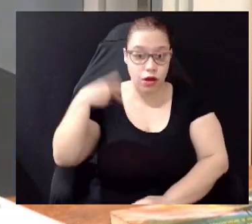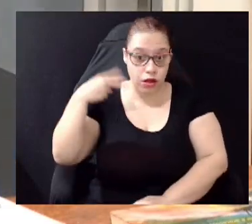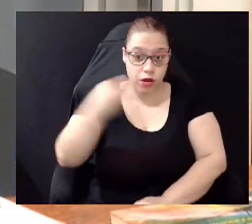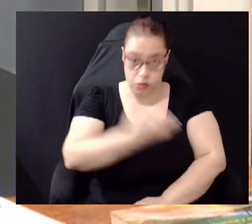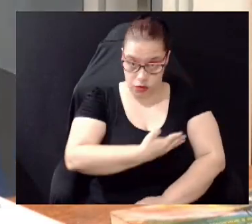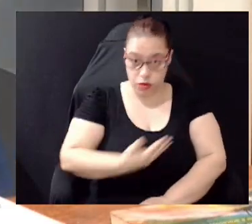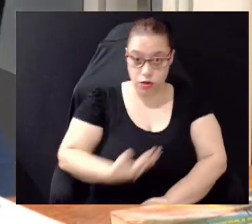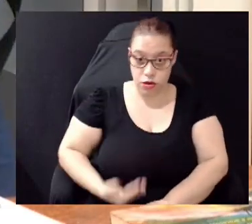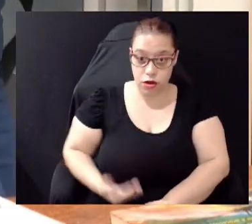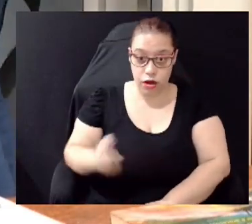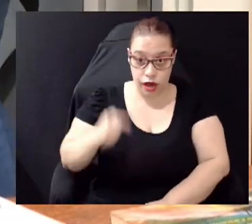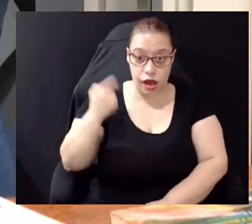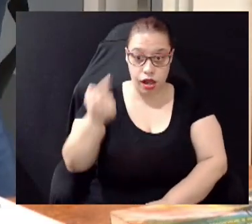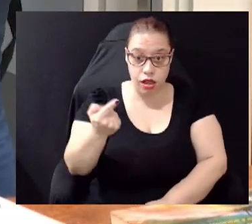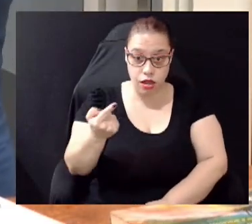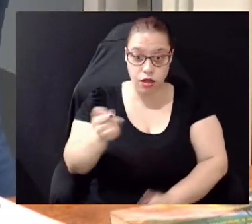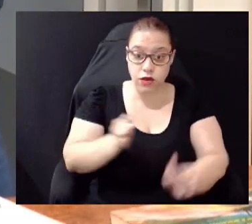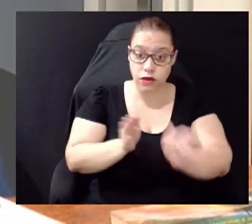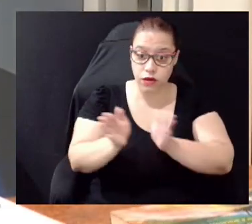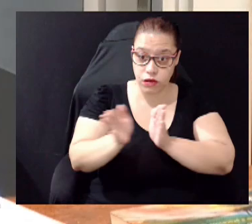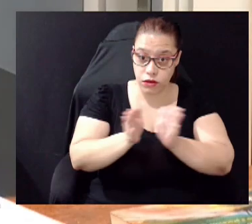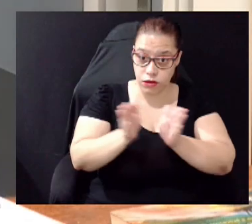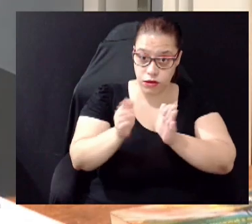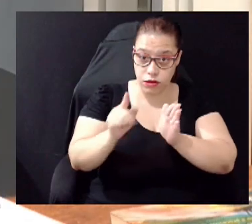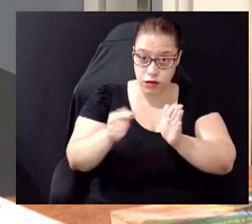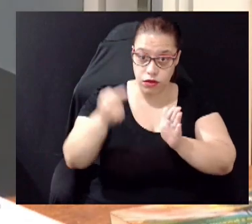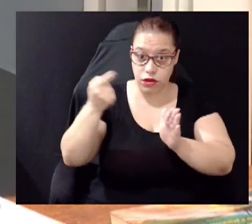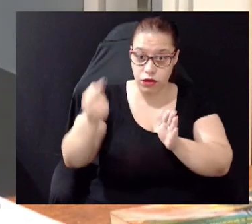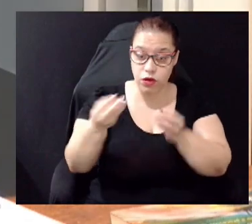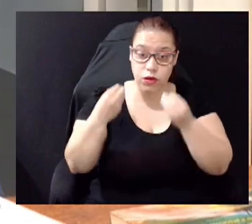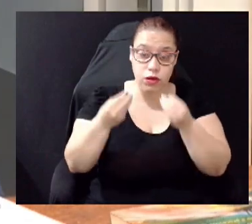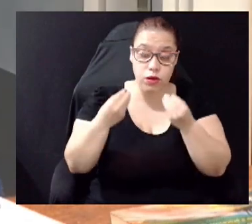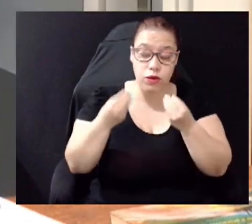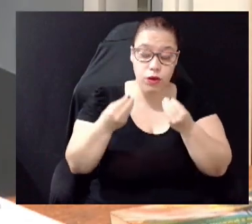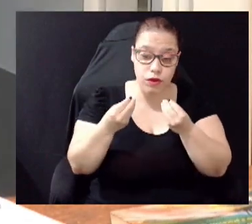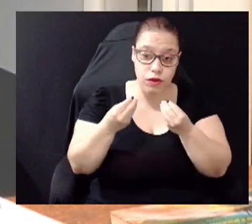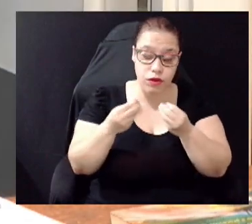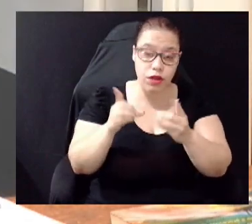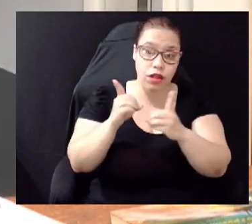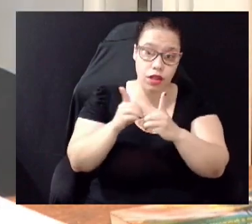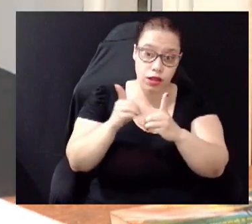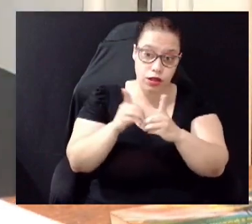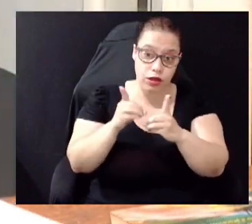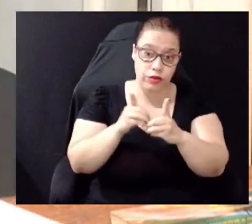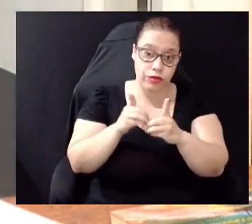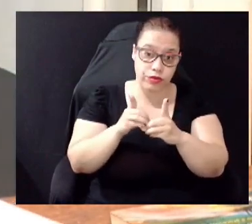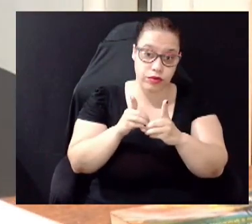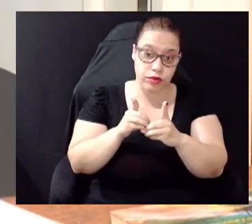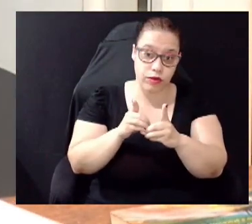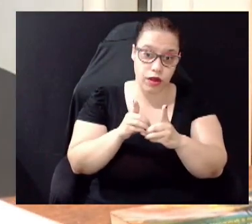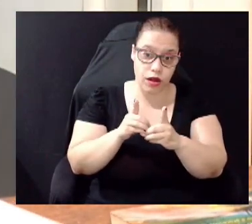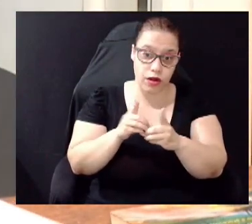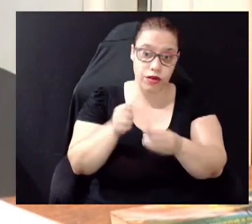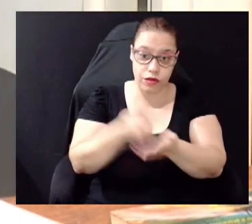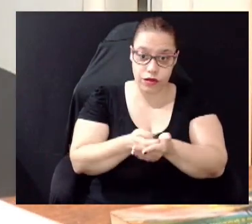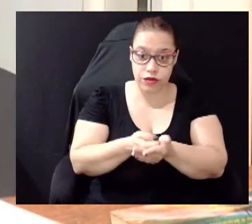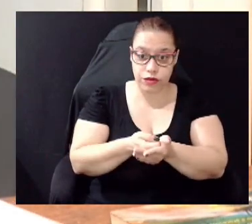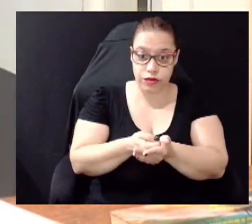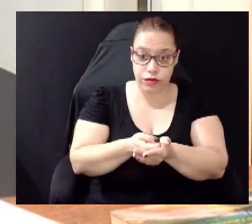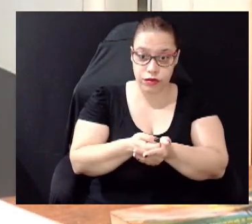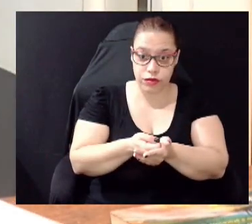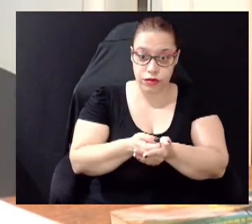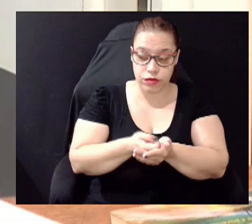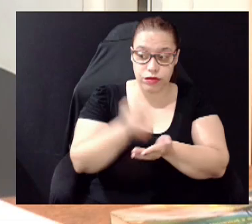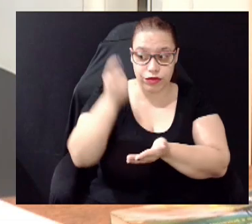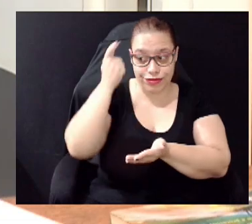para o acesso e depois de como se dá esse atendimento, né, de como se dá essa execução. Enfim, para a gente pensar aí